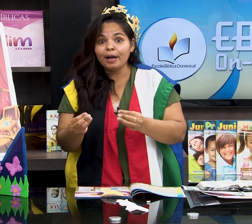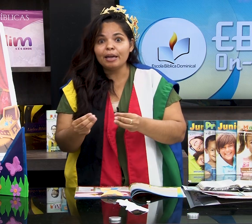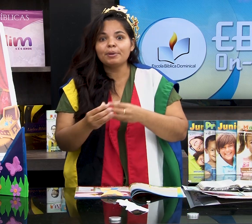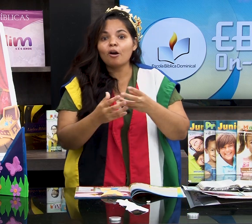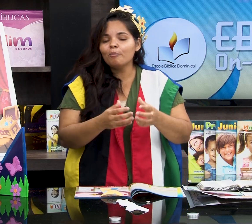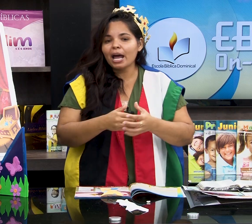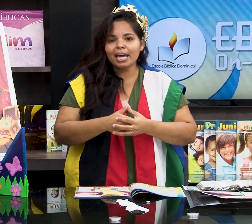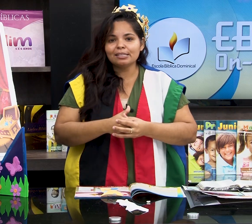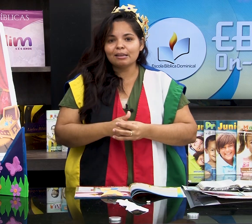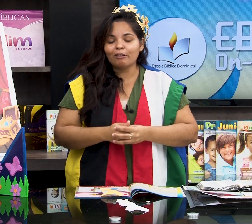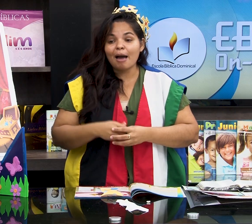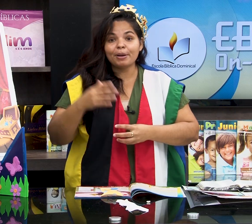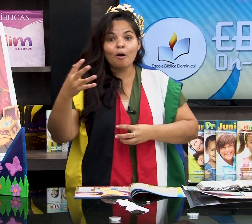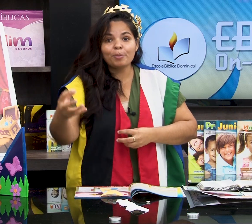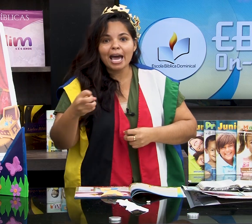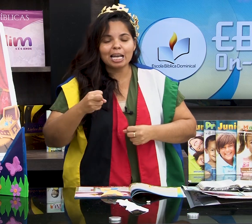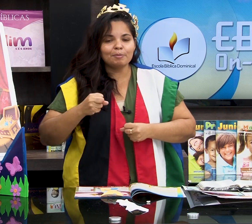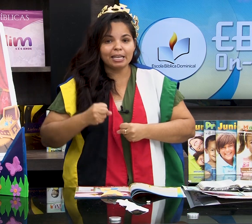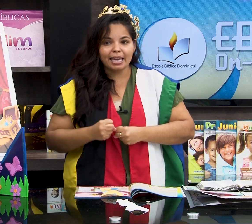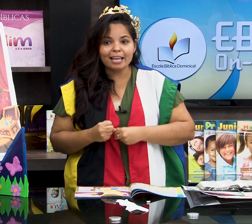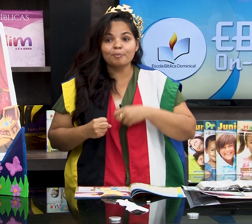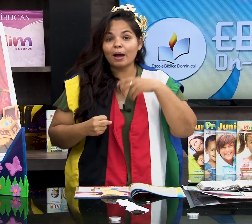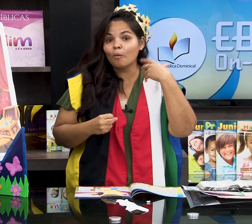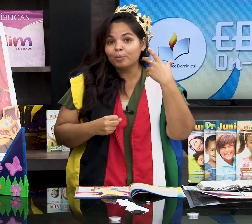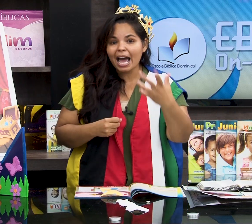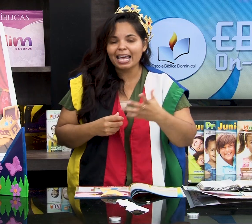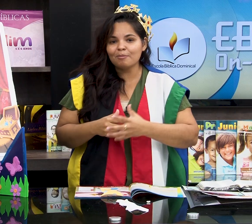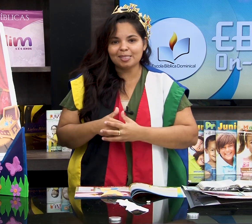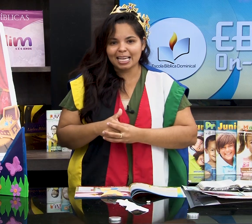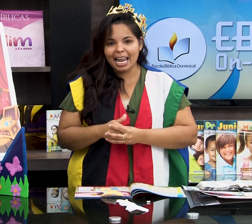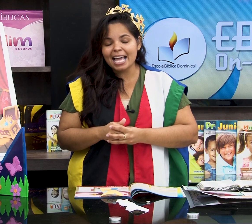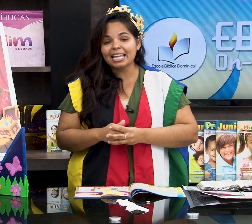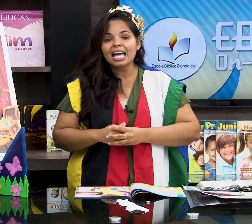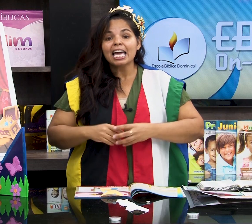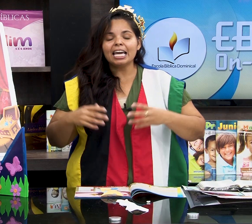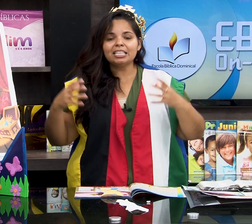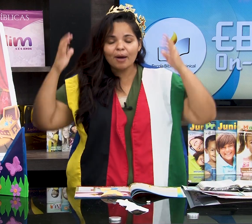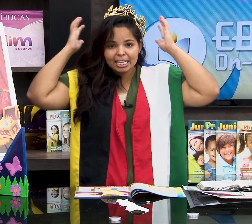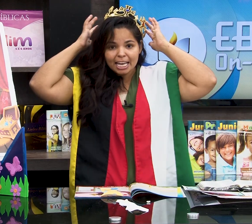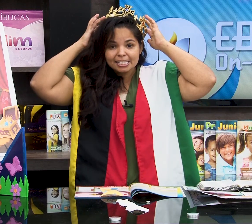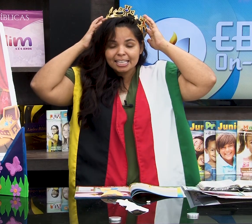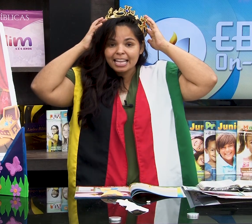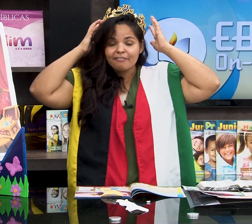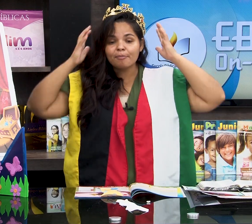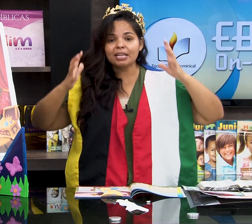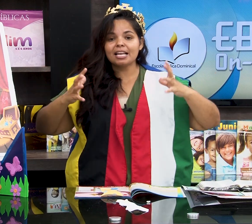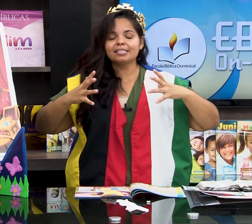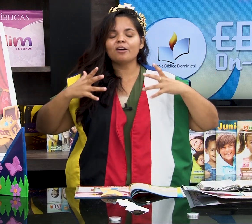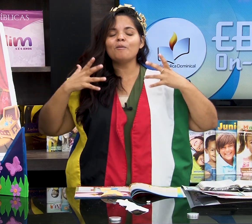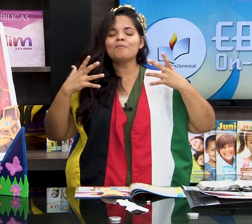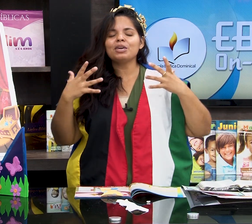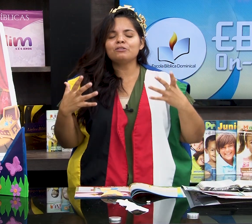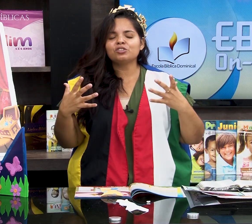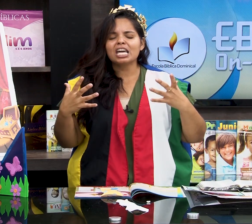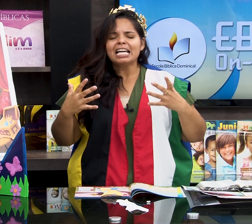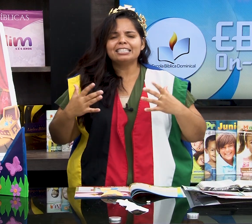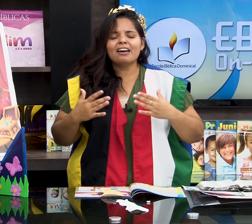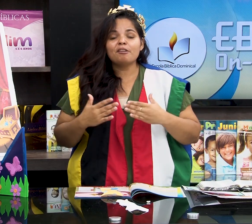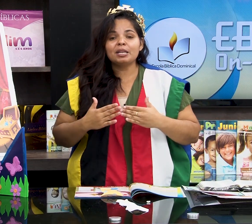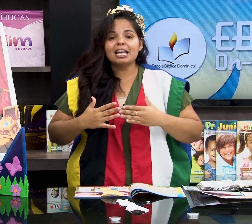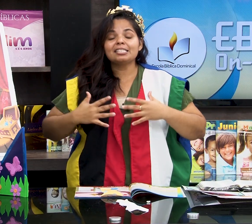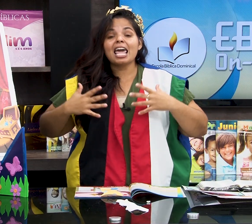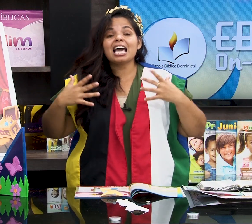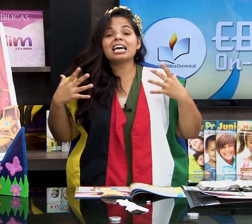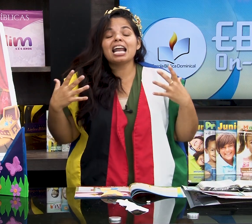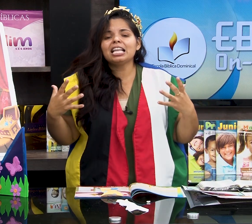a mamãe para comprar aquele celular, para comprar aquele brinquedo, para comprar aquela bicicleta. Então a criança deve aprender a ser humilde,